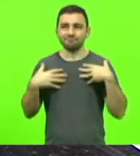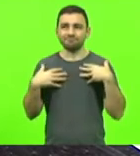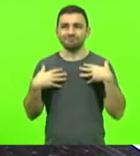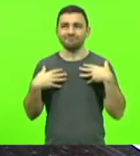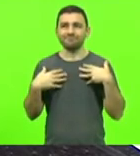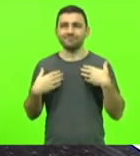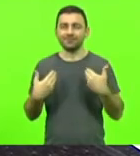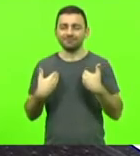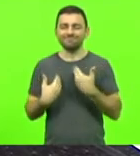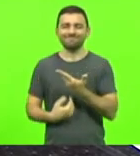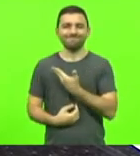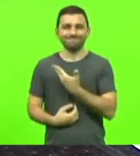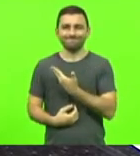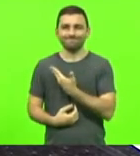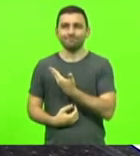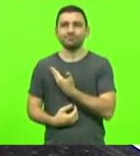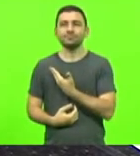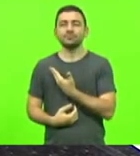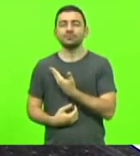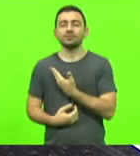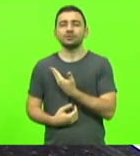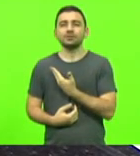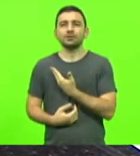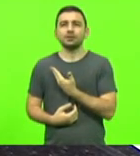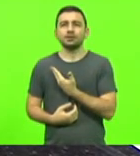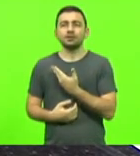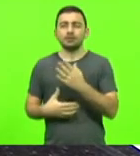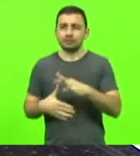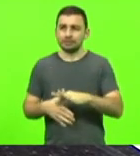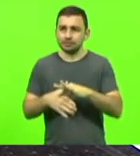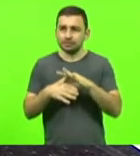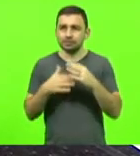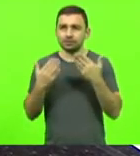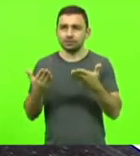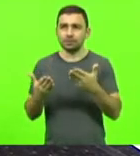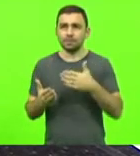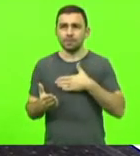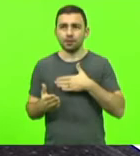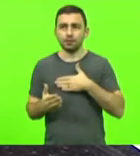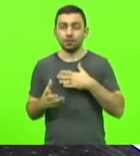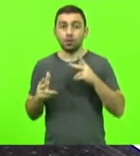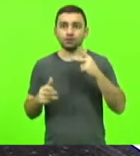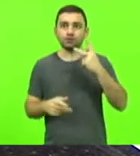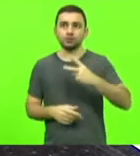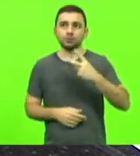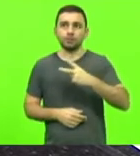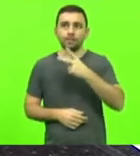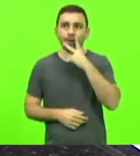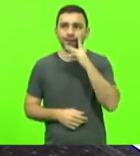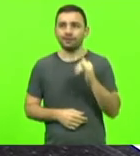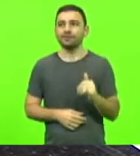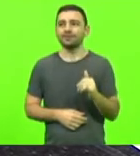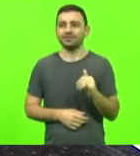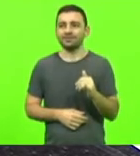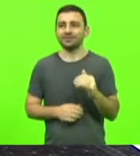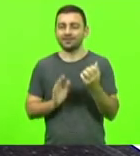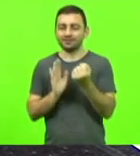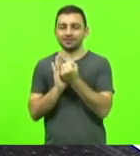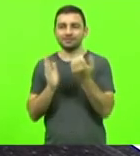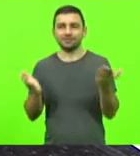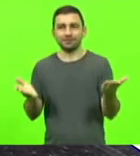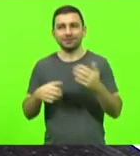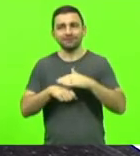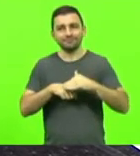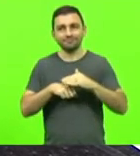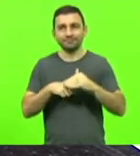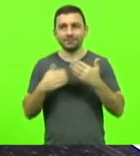de um grande amigo, de um grande líder, do meu segundo pai, e fica esse registro com muito carinho